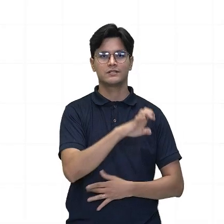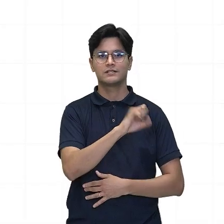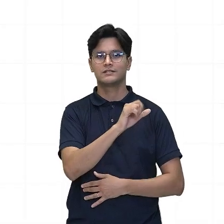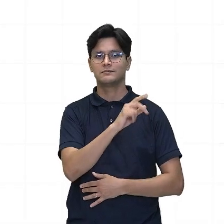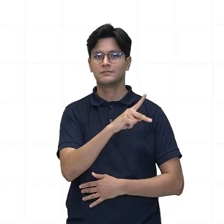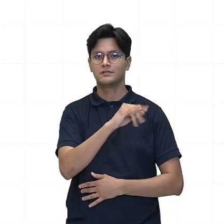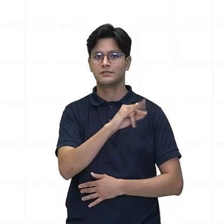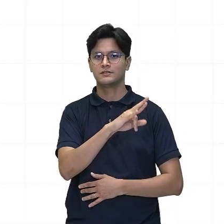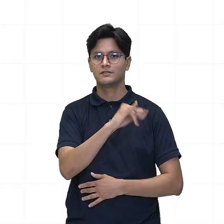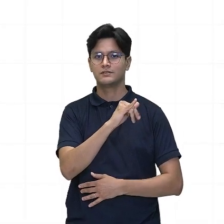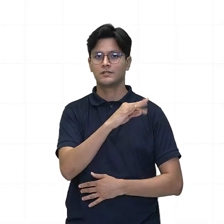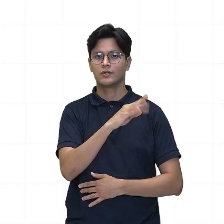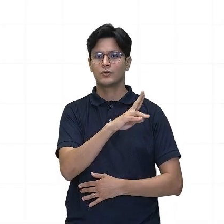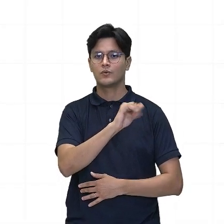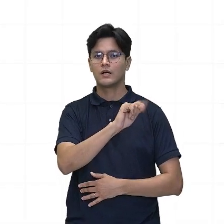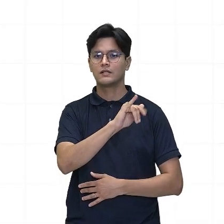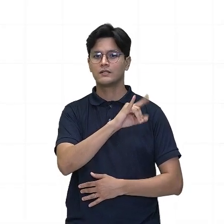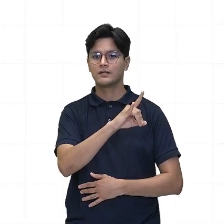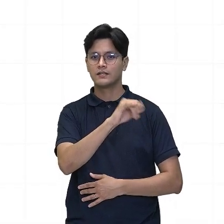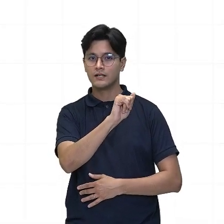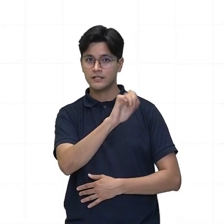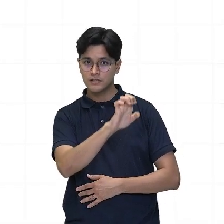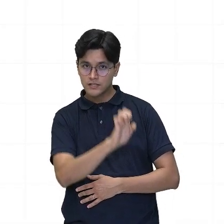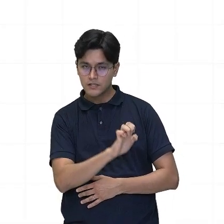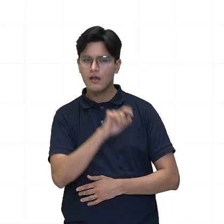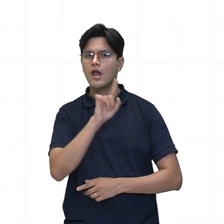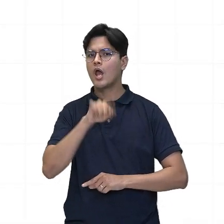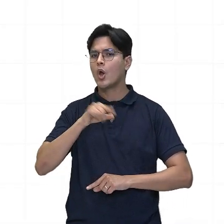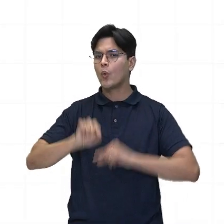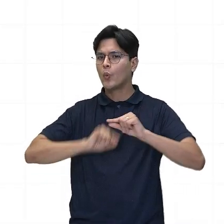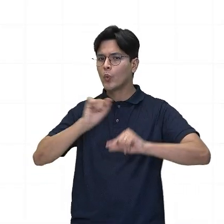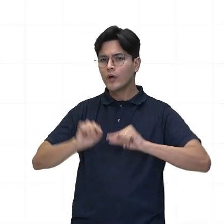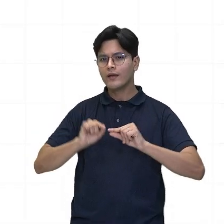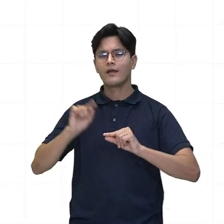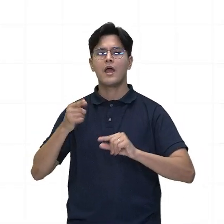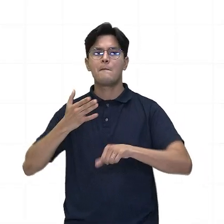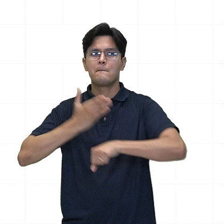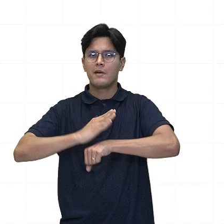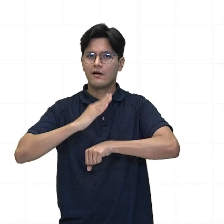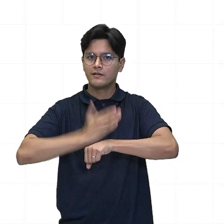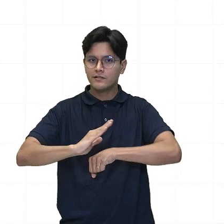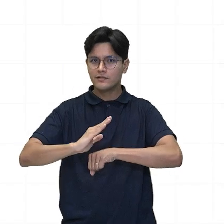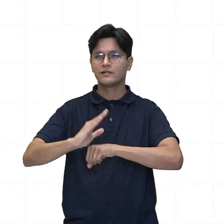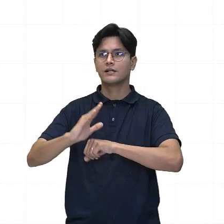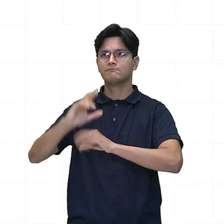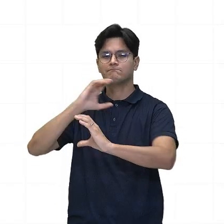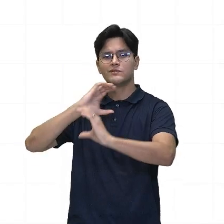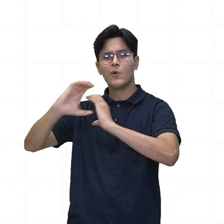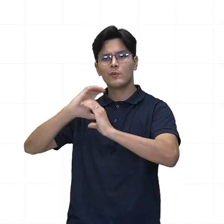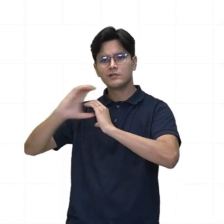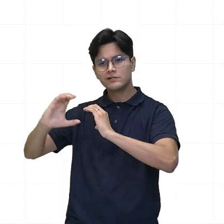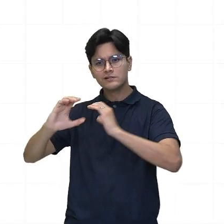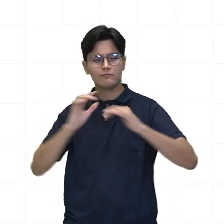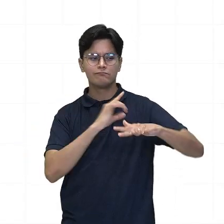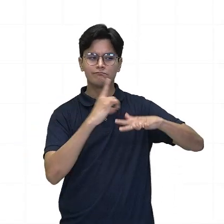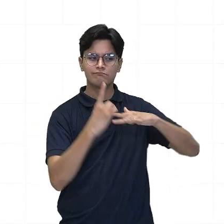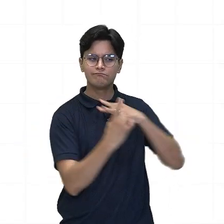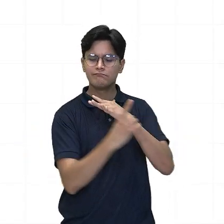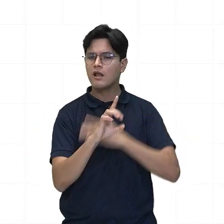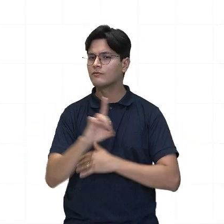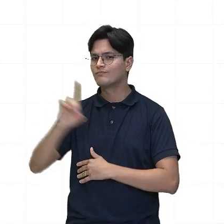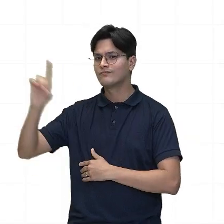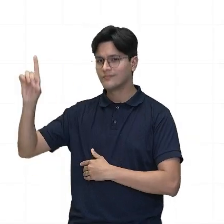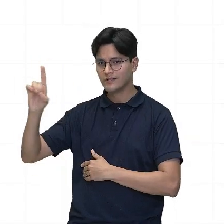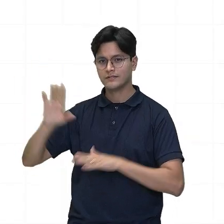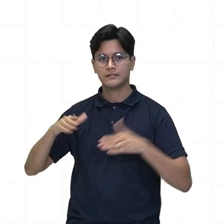manifestando-se nas práticas de comunicação com a divindade nas diversas tradições religiosas. Então nós não devemos pensar